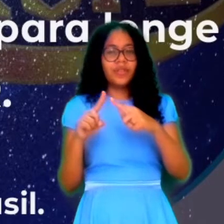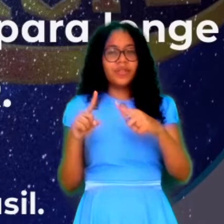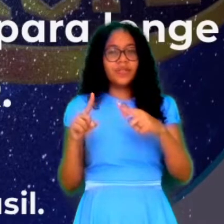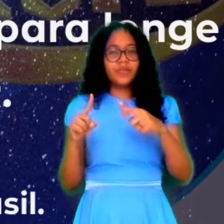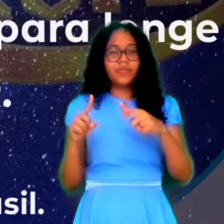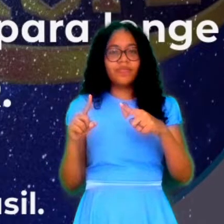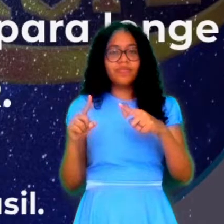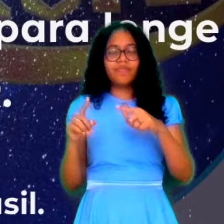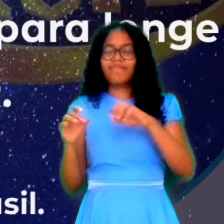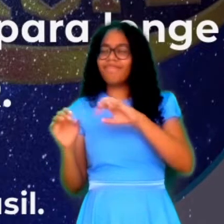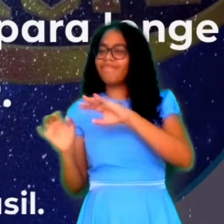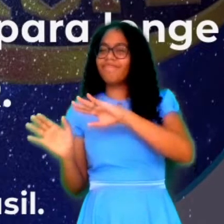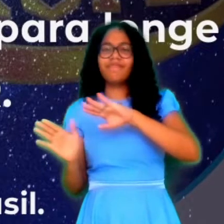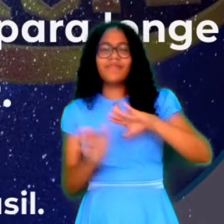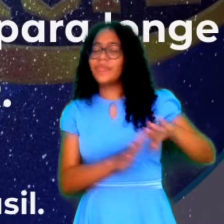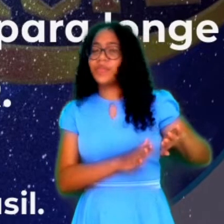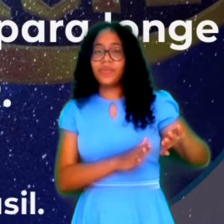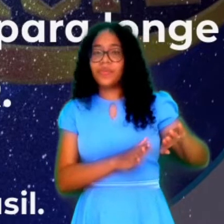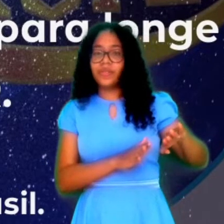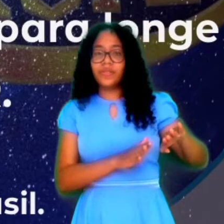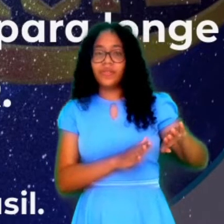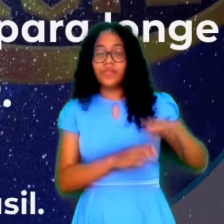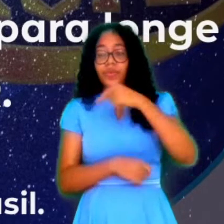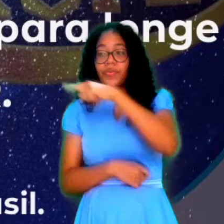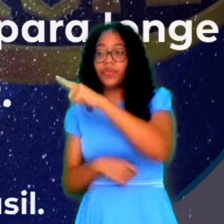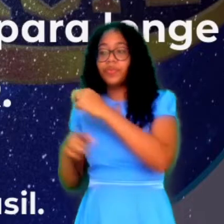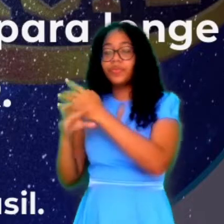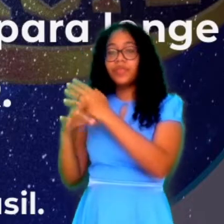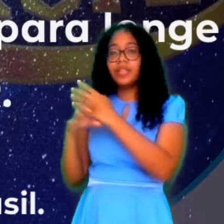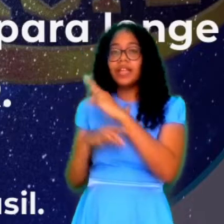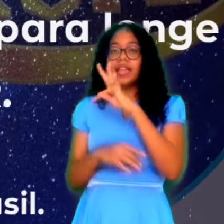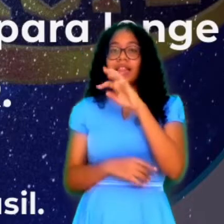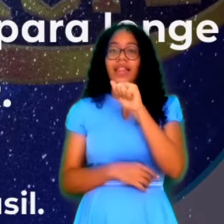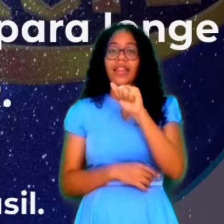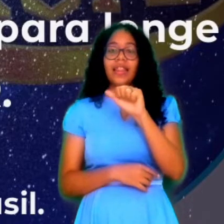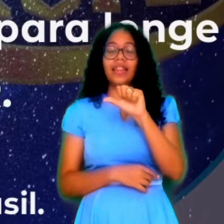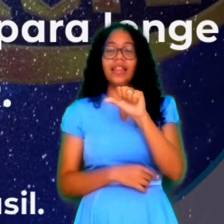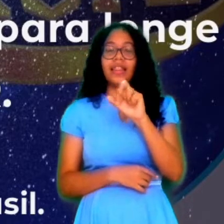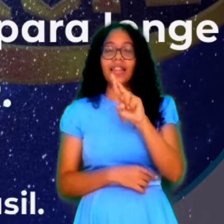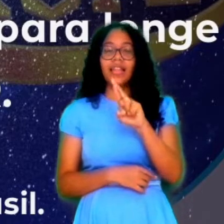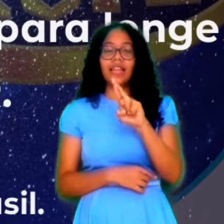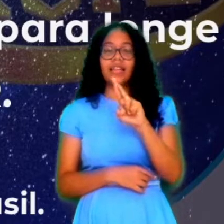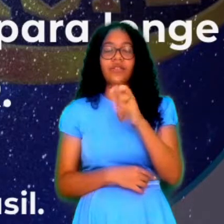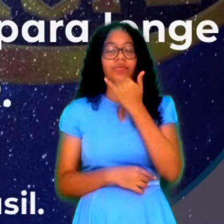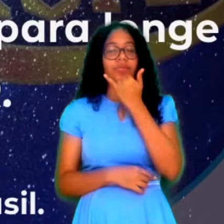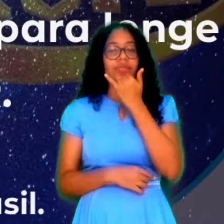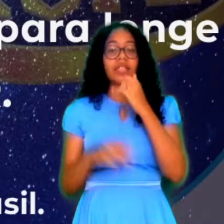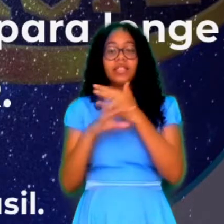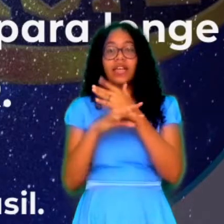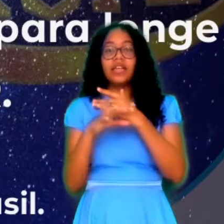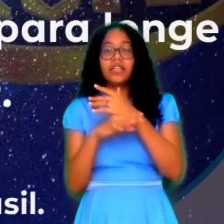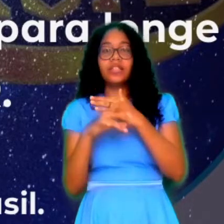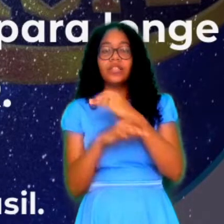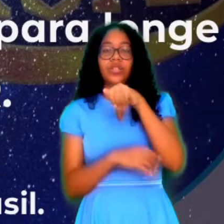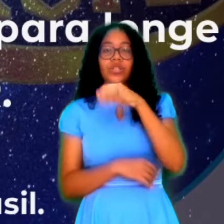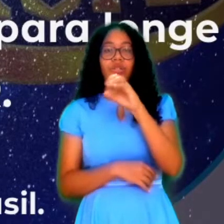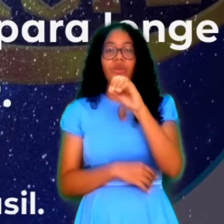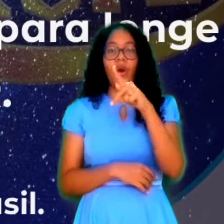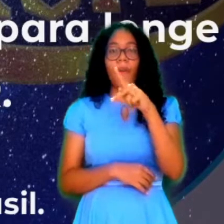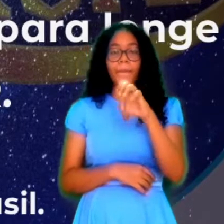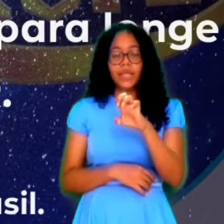do Senhor, para Tarsis, e tendo descido a Jope, achou um navio que ia